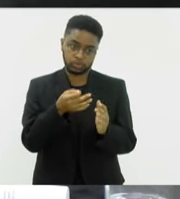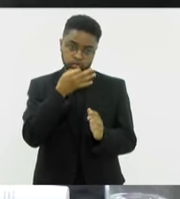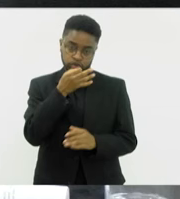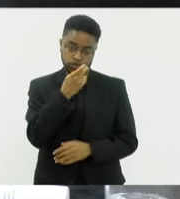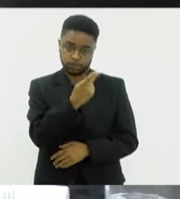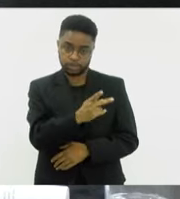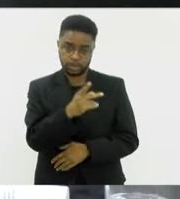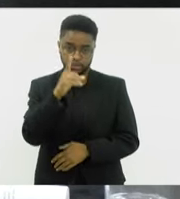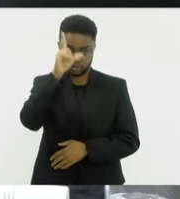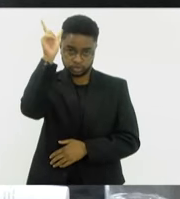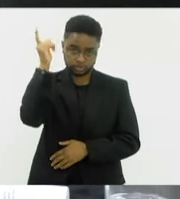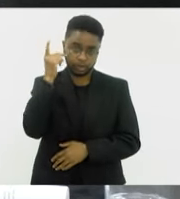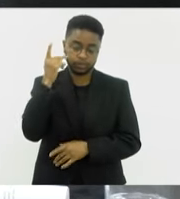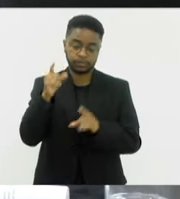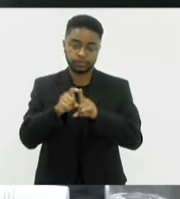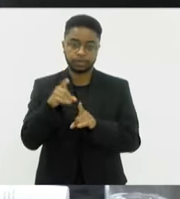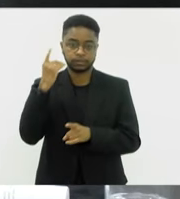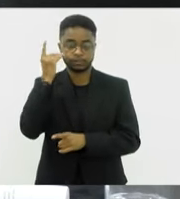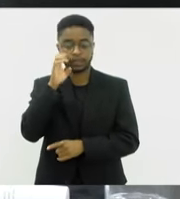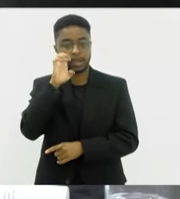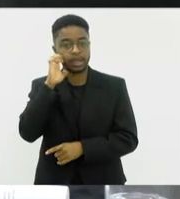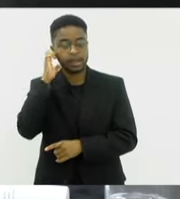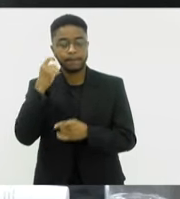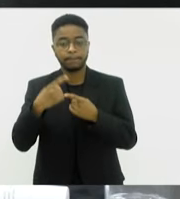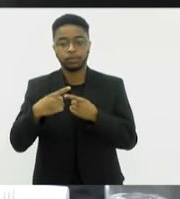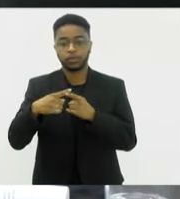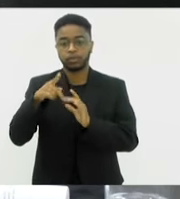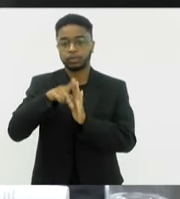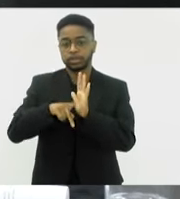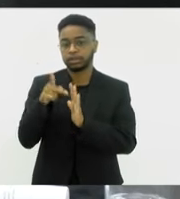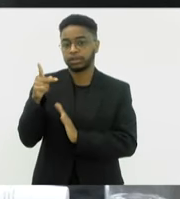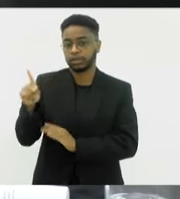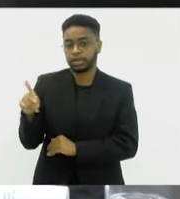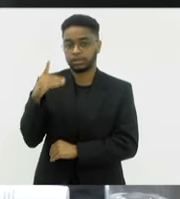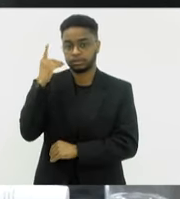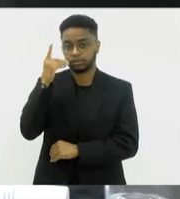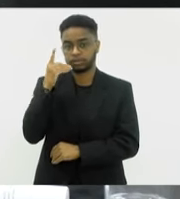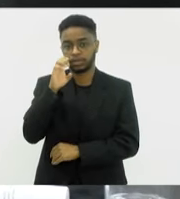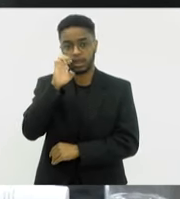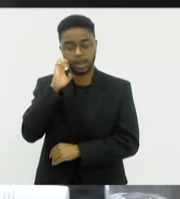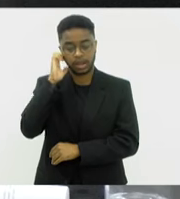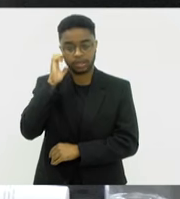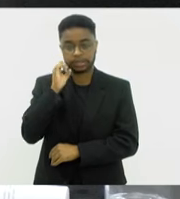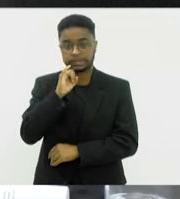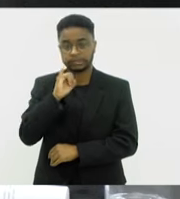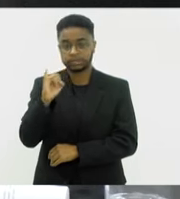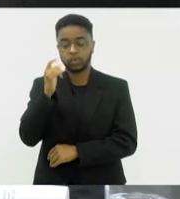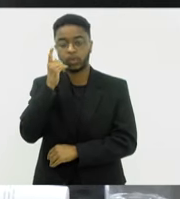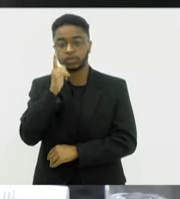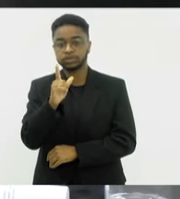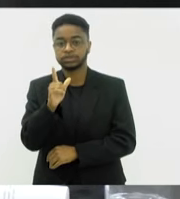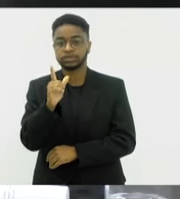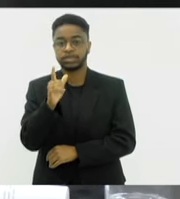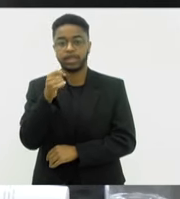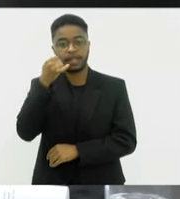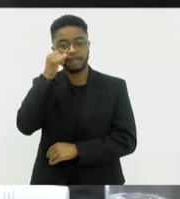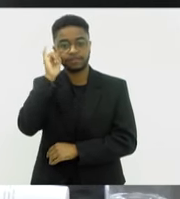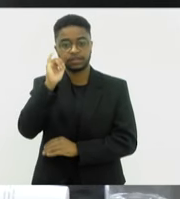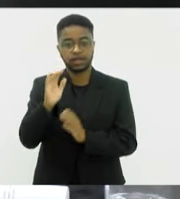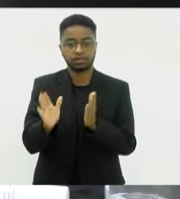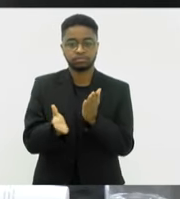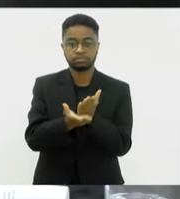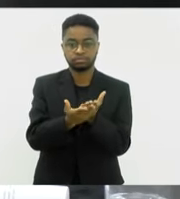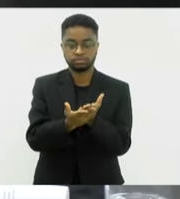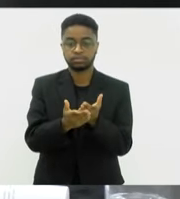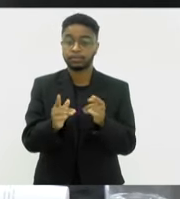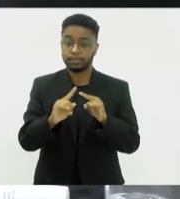Élica. Porque o projeto da deputada Élica, independente da gente superar ou não a questão da prejudicabilidade, da anexação,